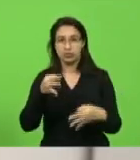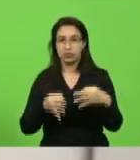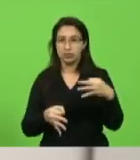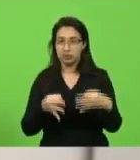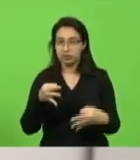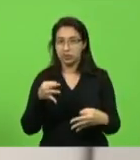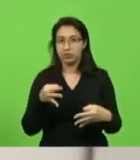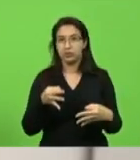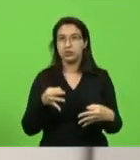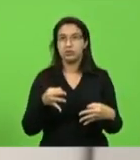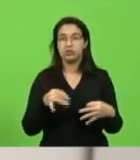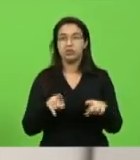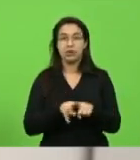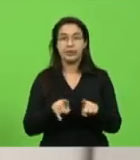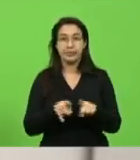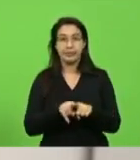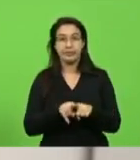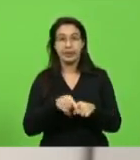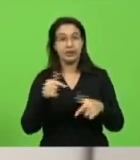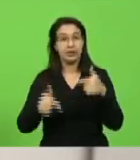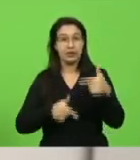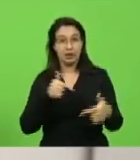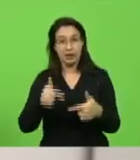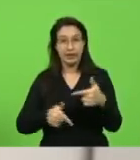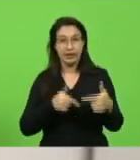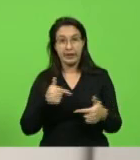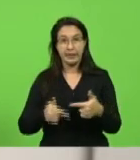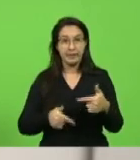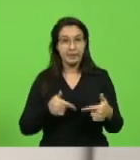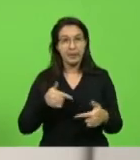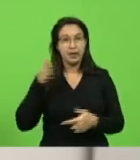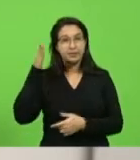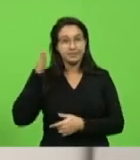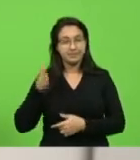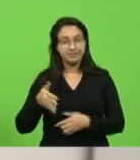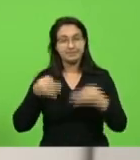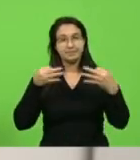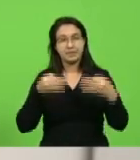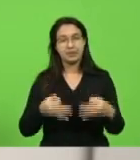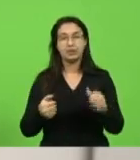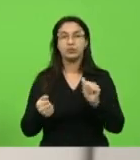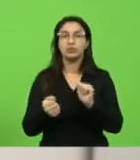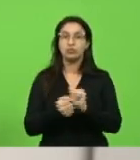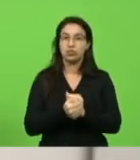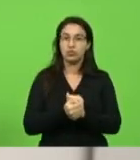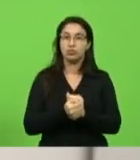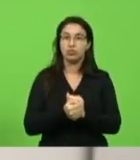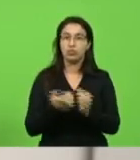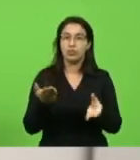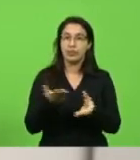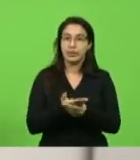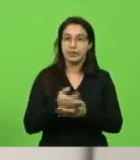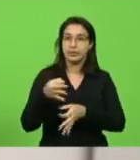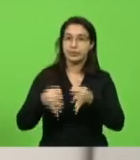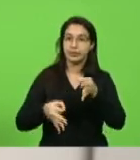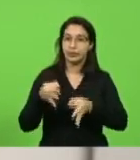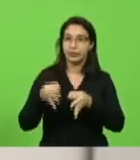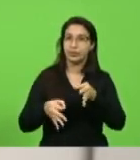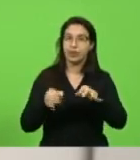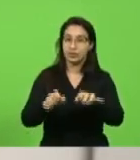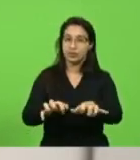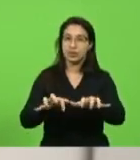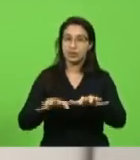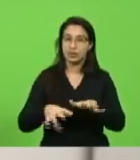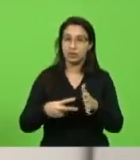mantendo a produtividade do nosso gabinete junto aos processos julgados em sessões da